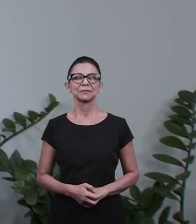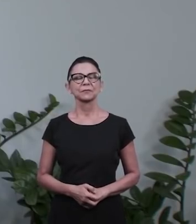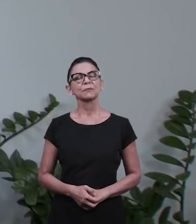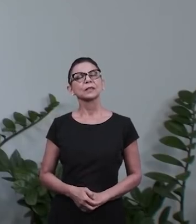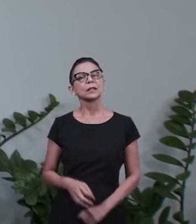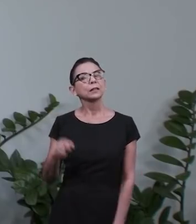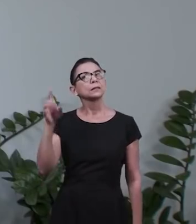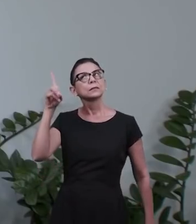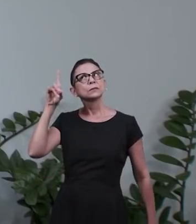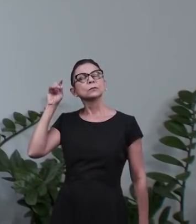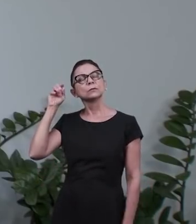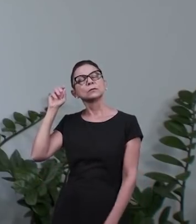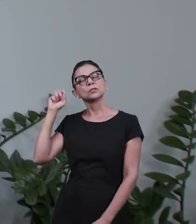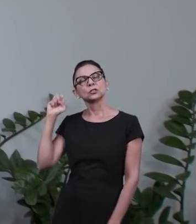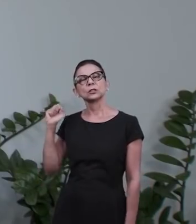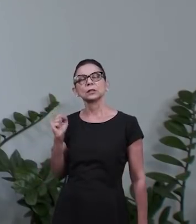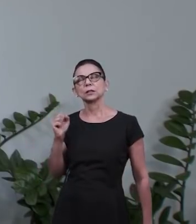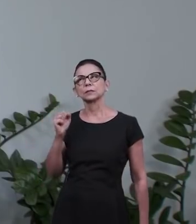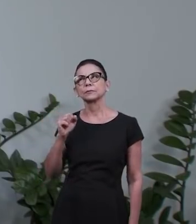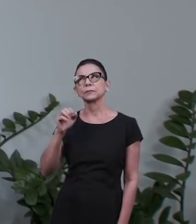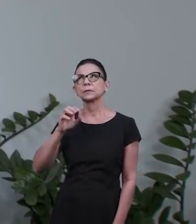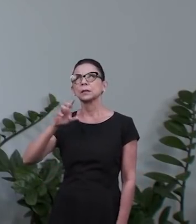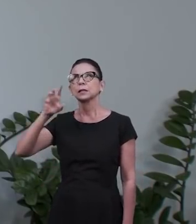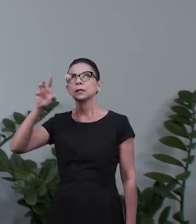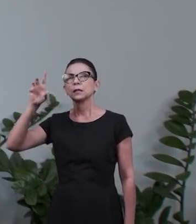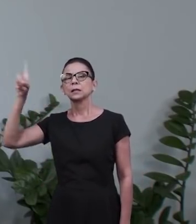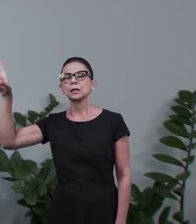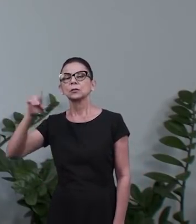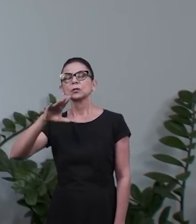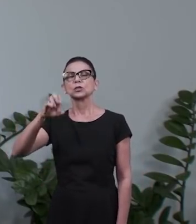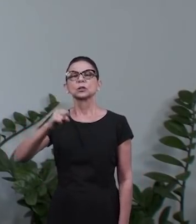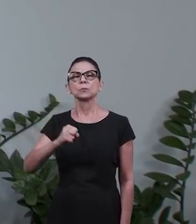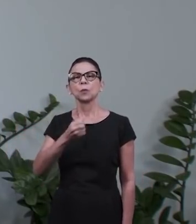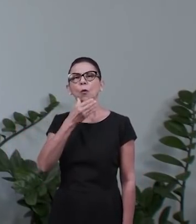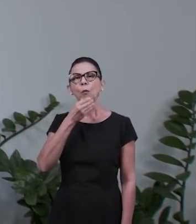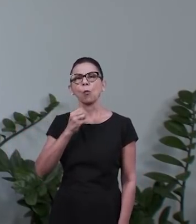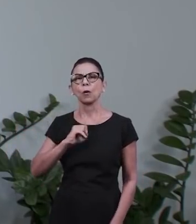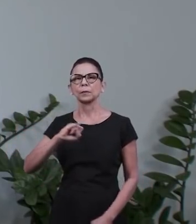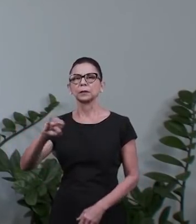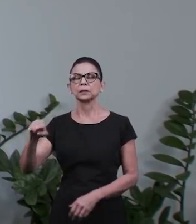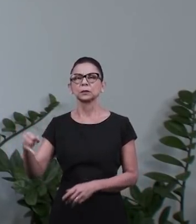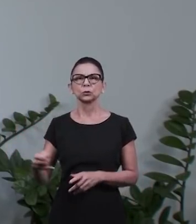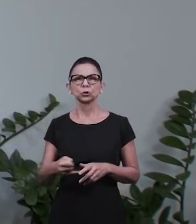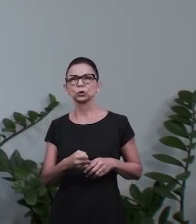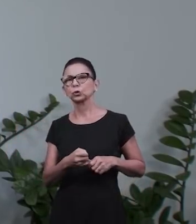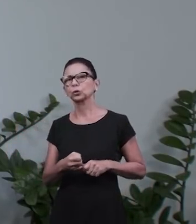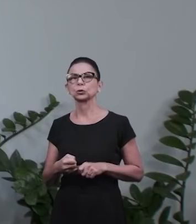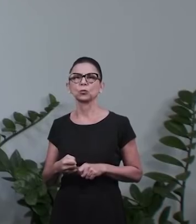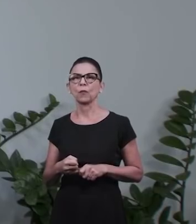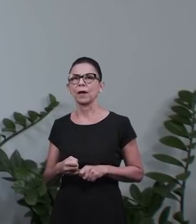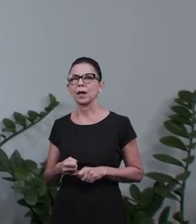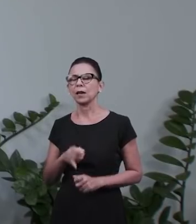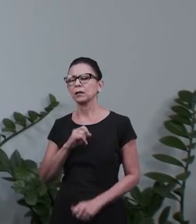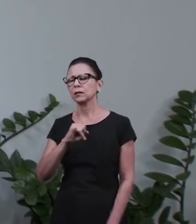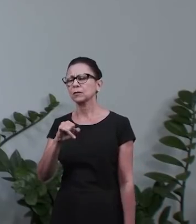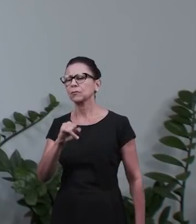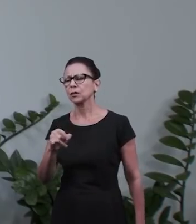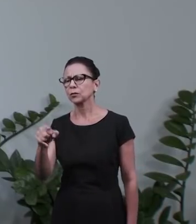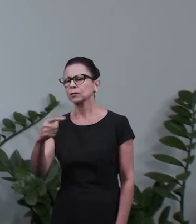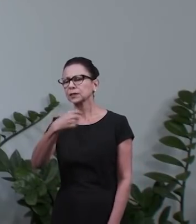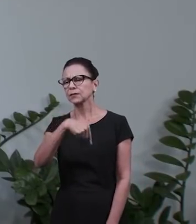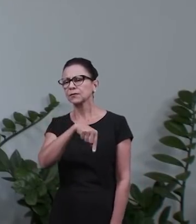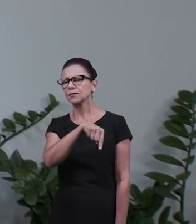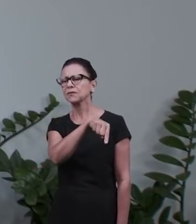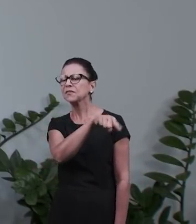Um dia, Deus chamou o seu servo Josué e orientou que ele enfrentasse e vencesse uma cidade